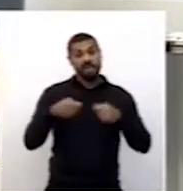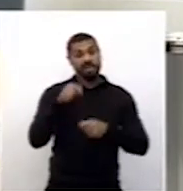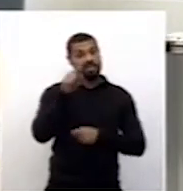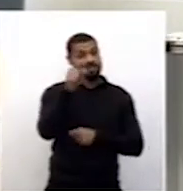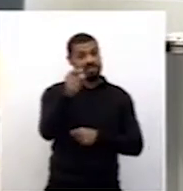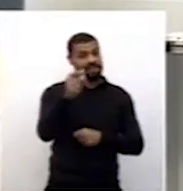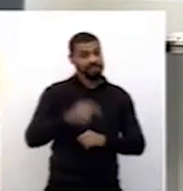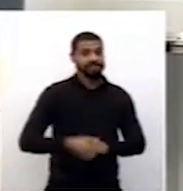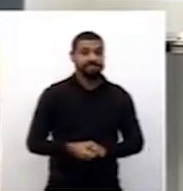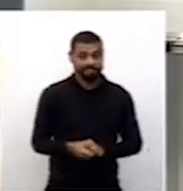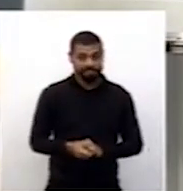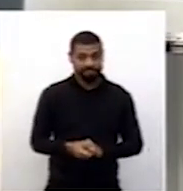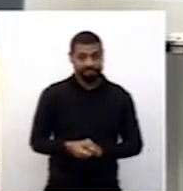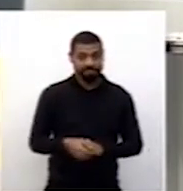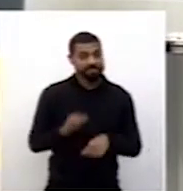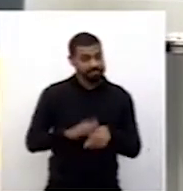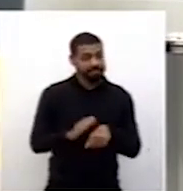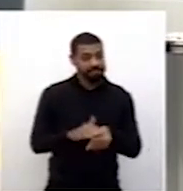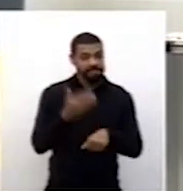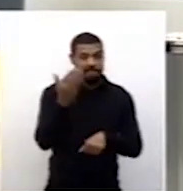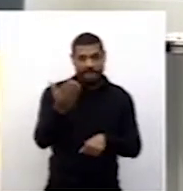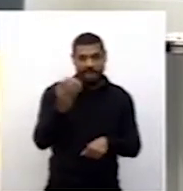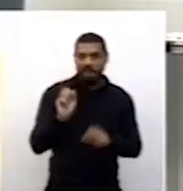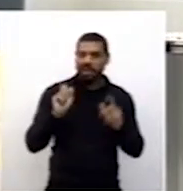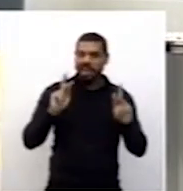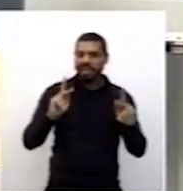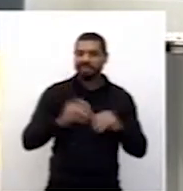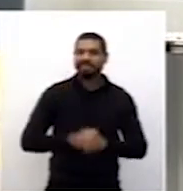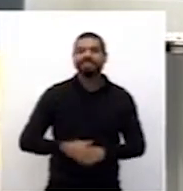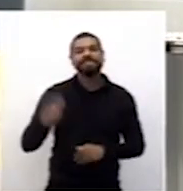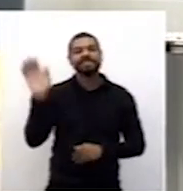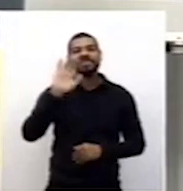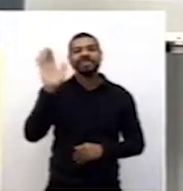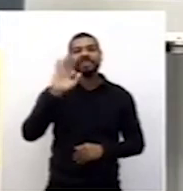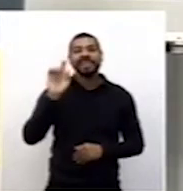depender da sua parte. Ok?